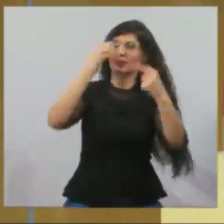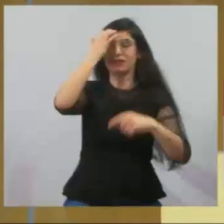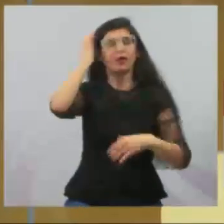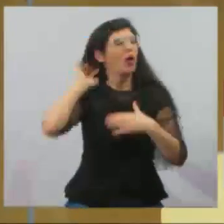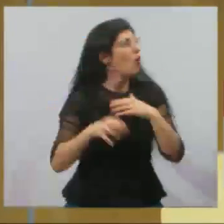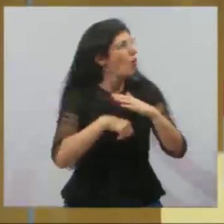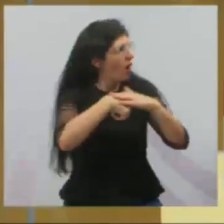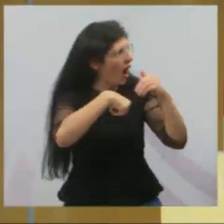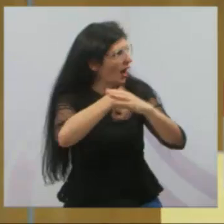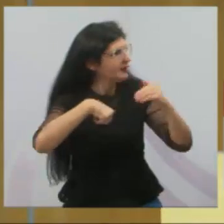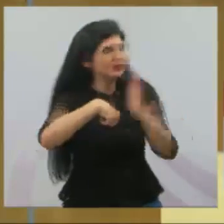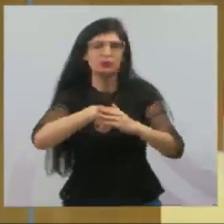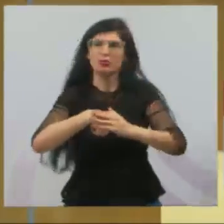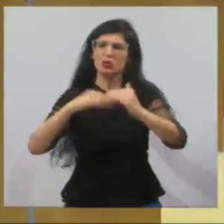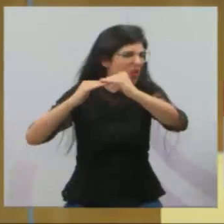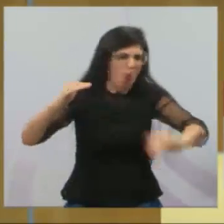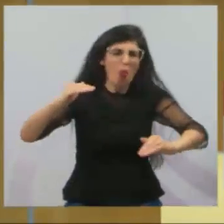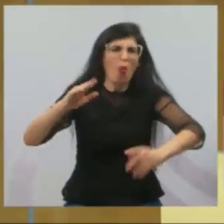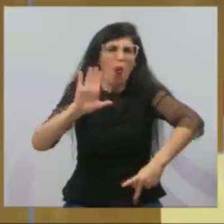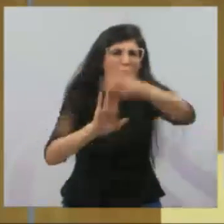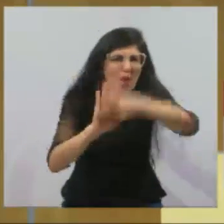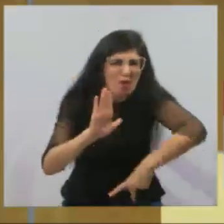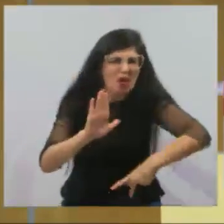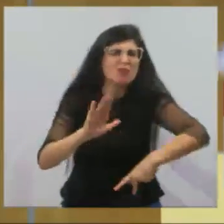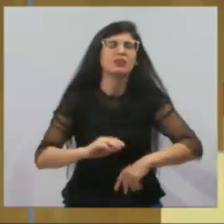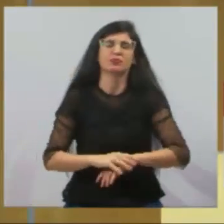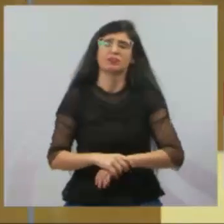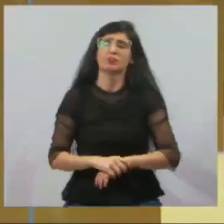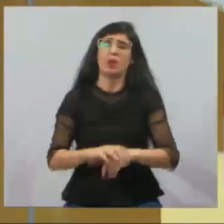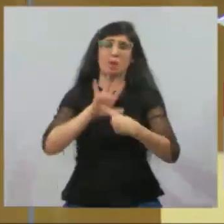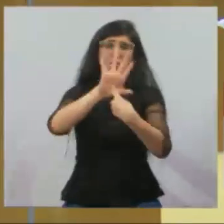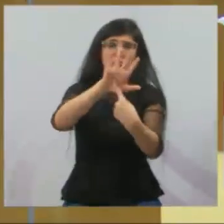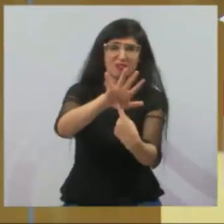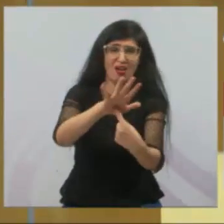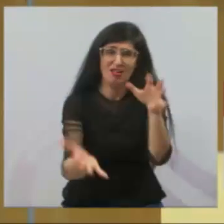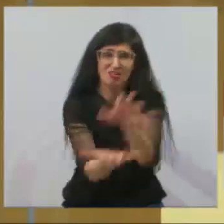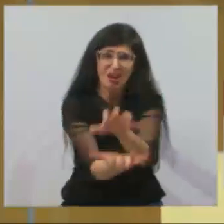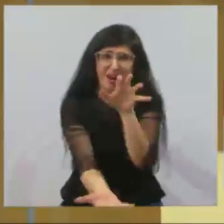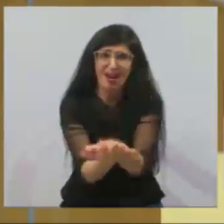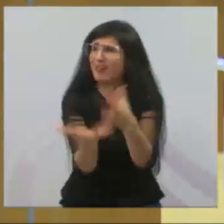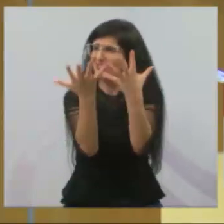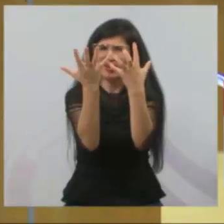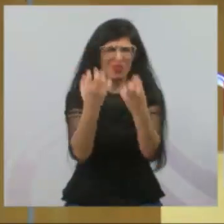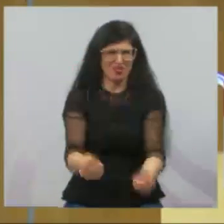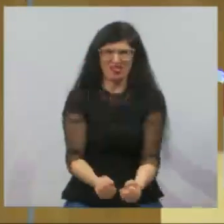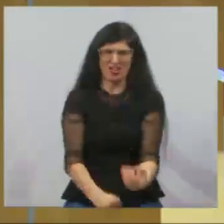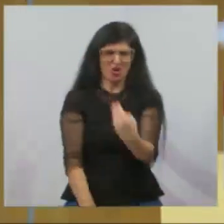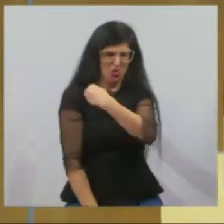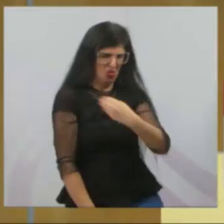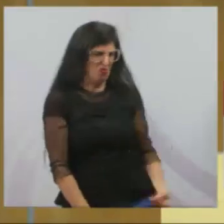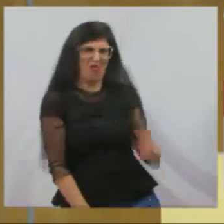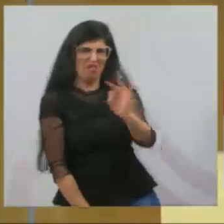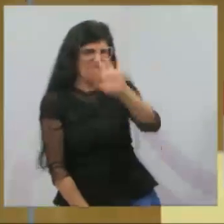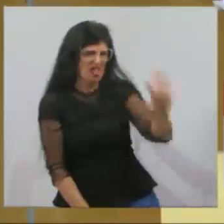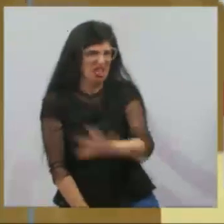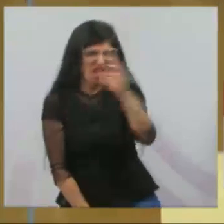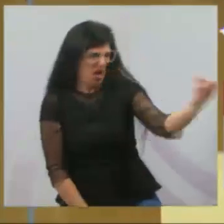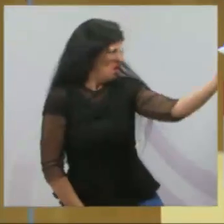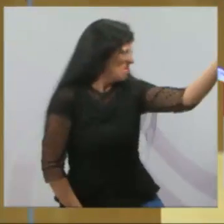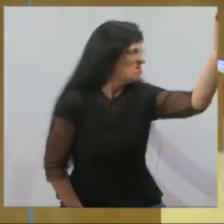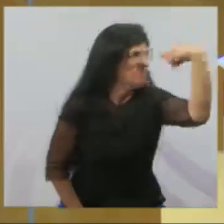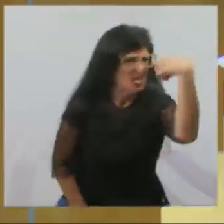esse projeto e dar um exemplo que Jacareí não aceita imposição num momento como